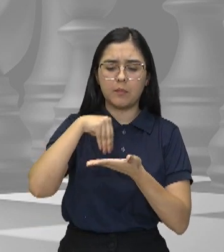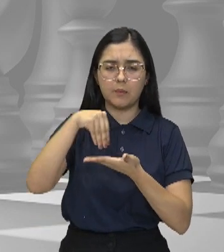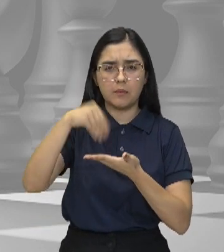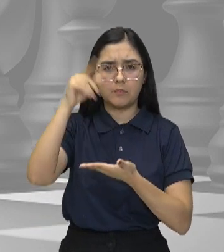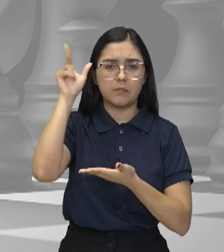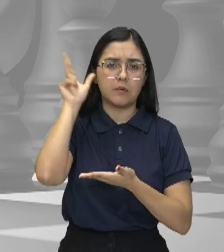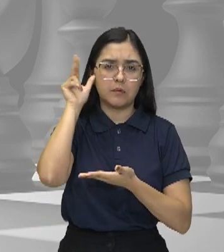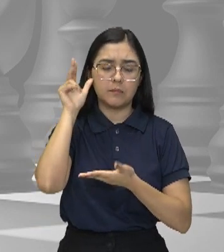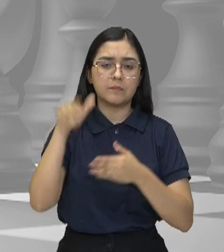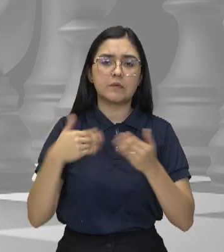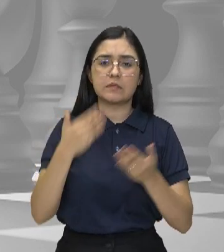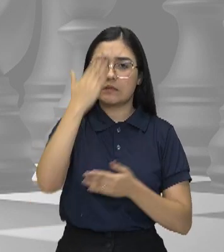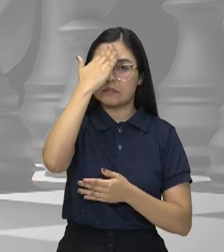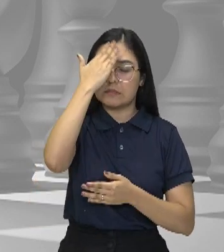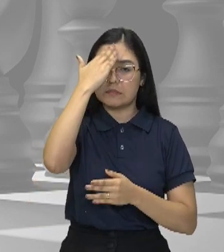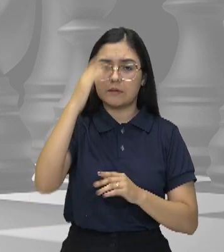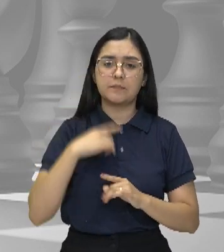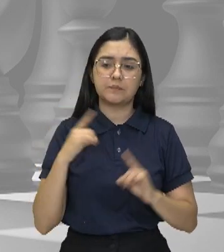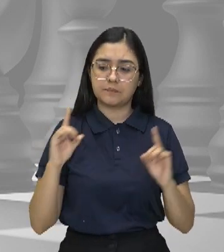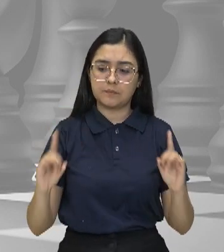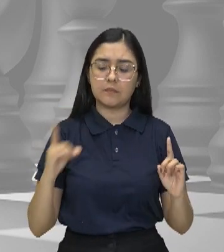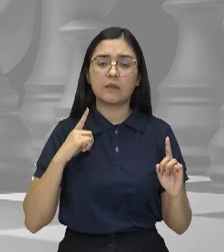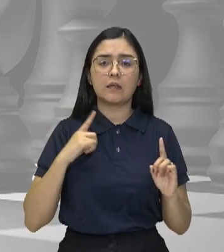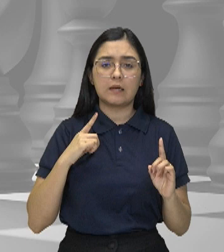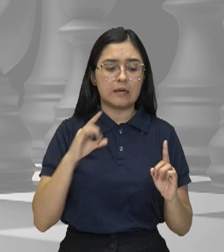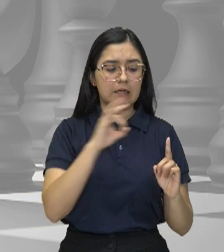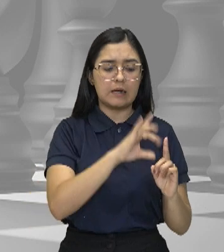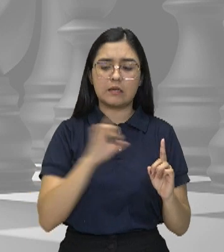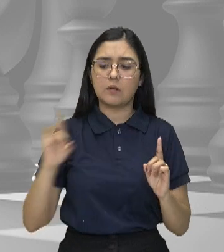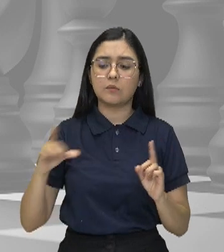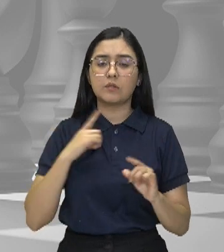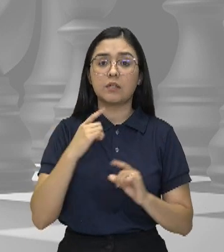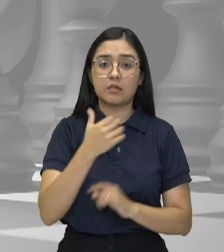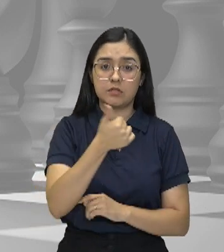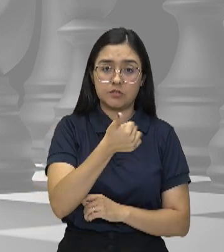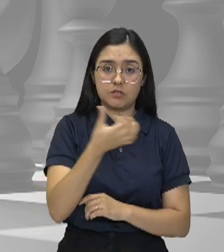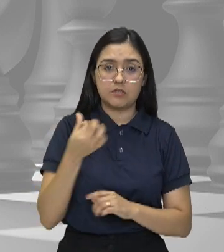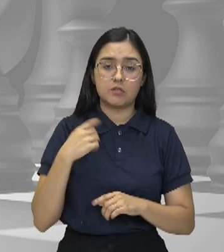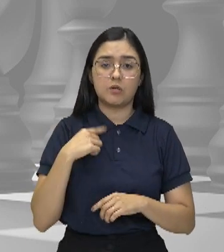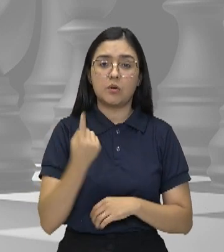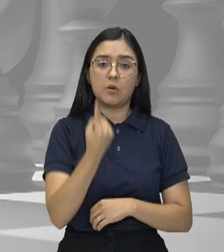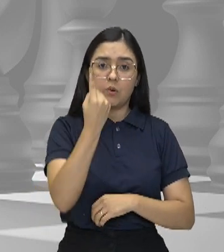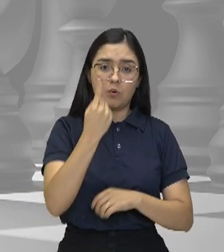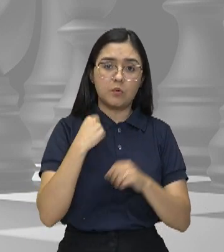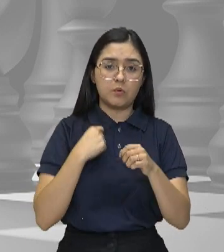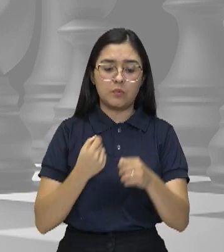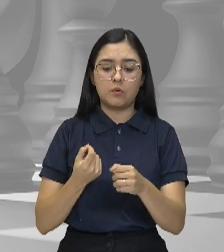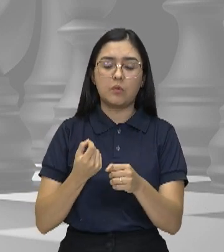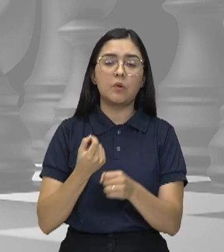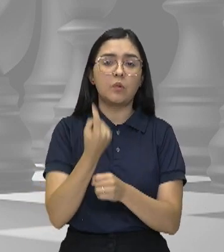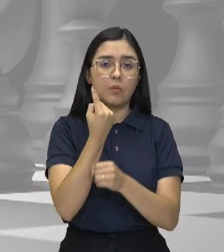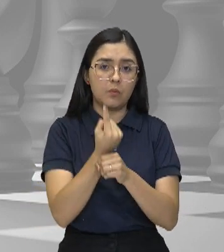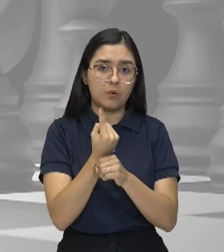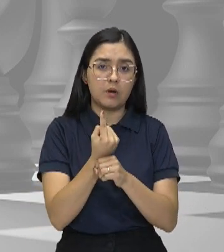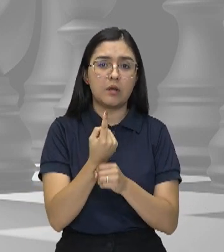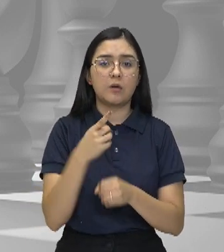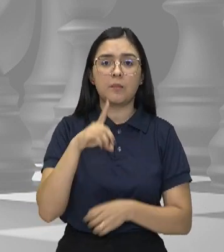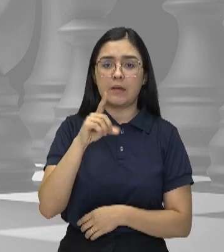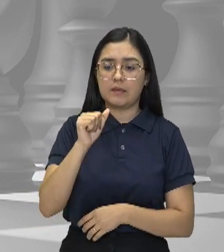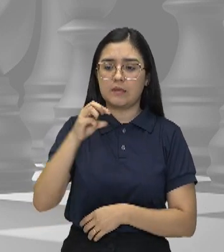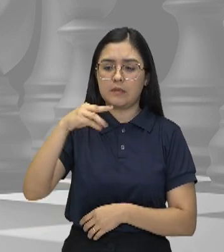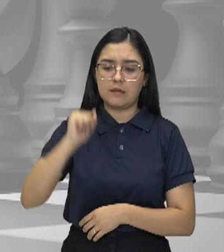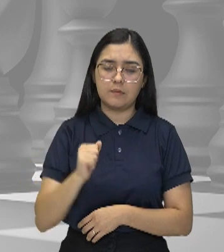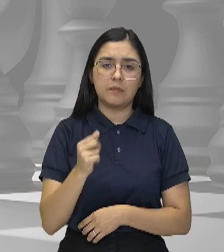cada jogador começa com 16 peças, sendo um rei, uma dama,